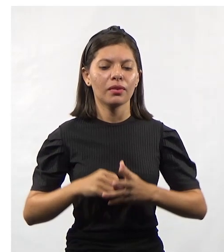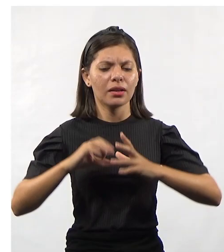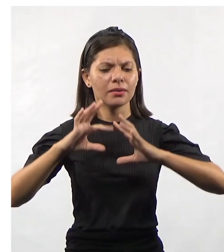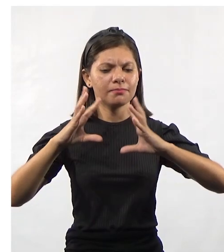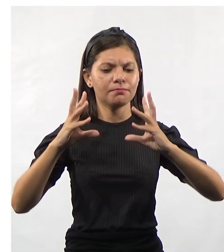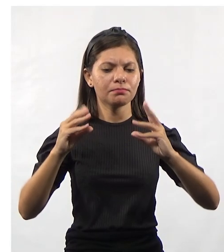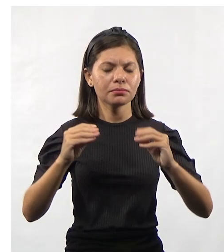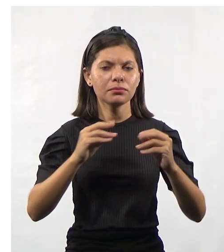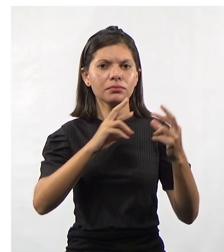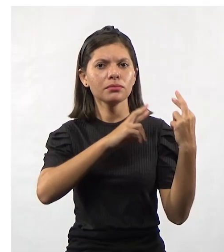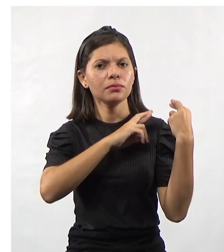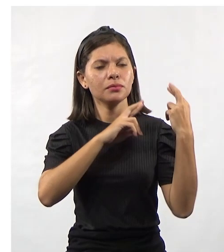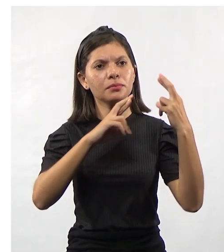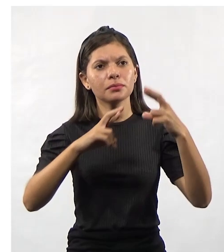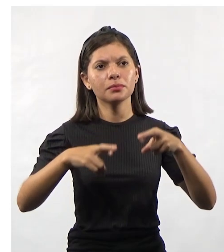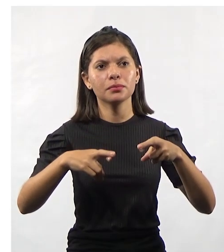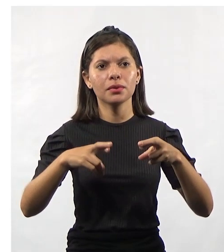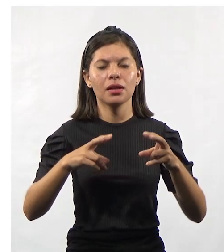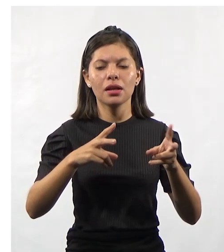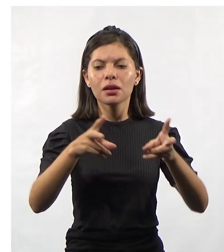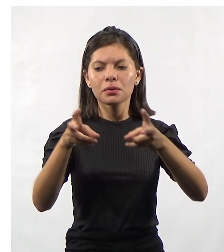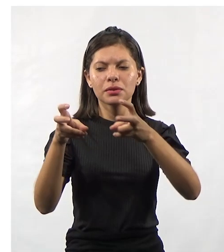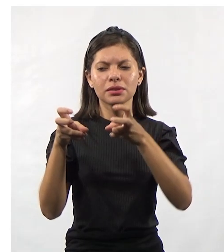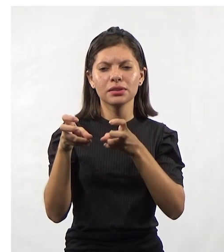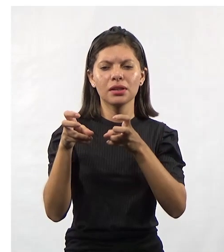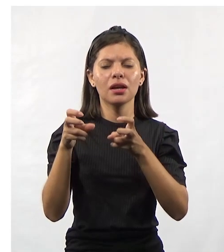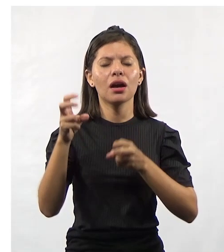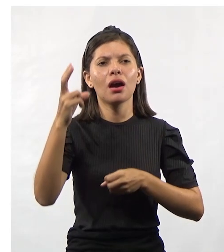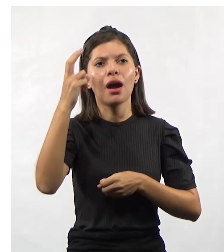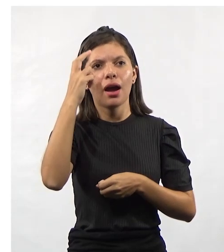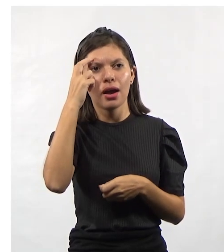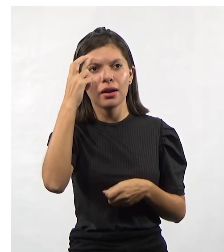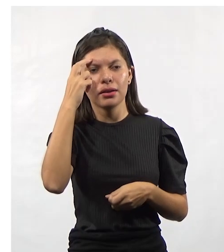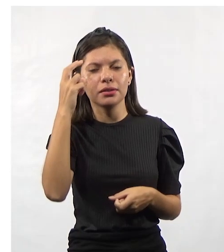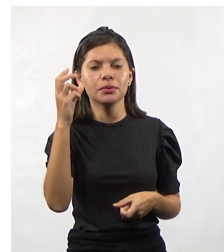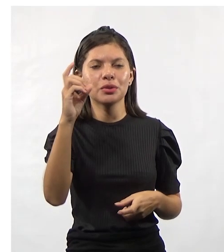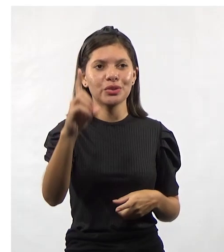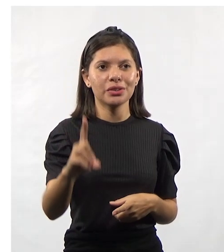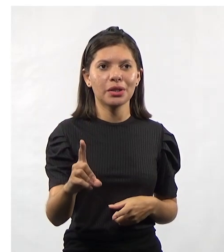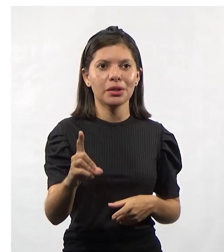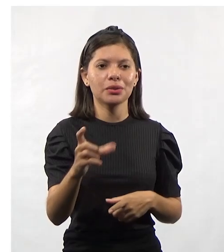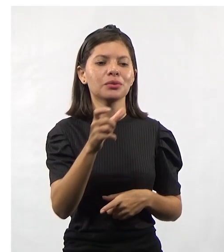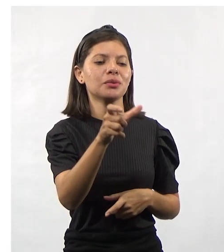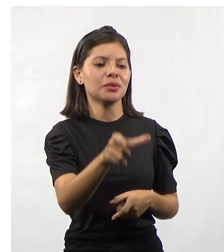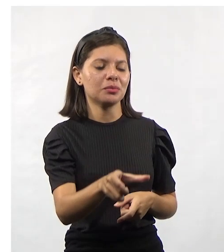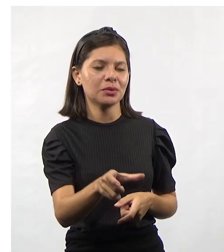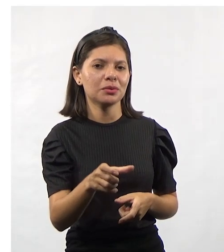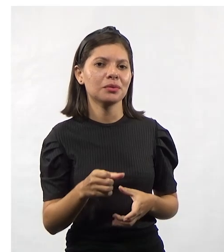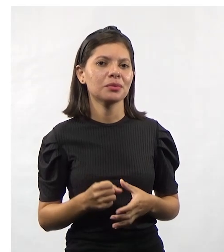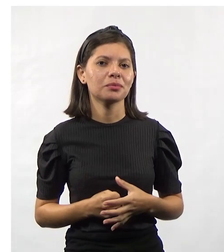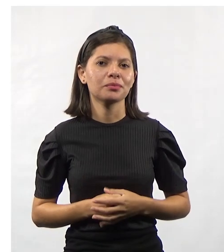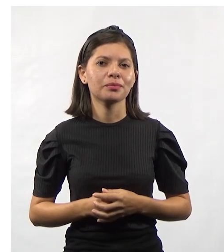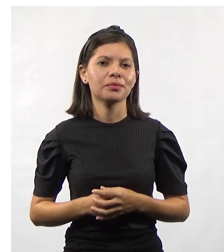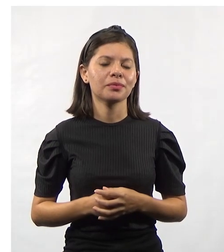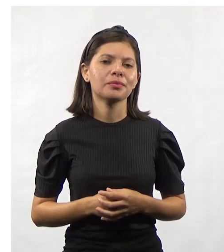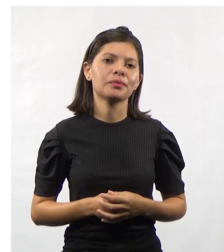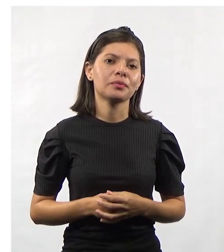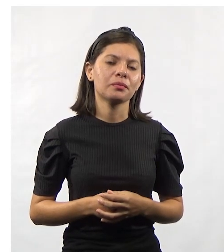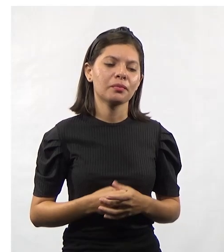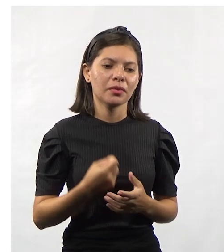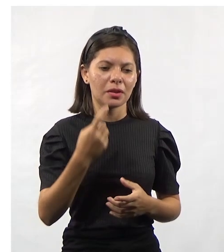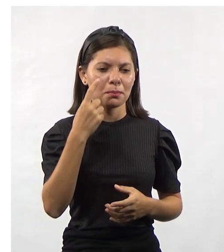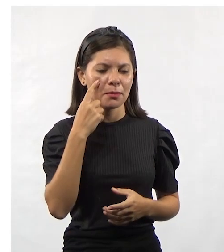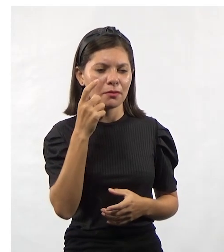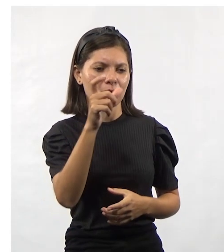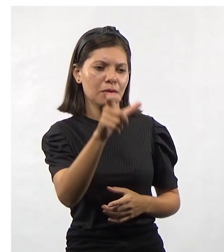da capacidade de respeitar e reconhecer a cultura e os direitos do outro, né? Então, eu não posso querer